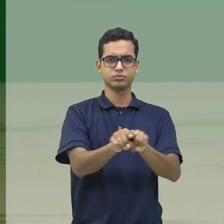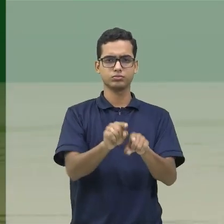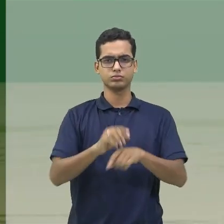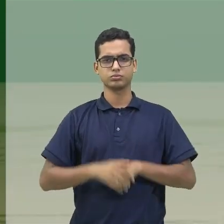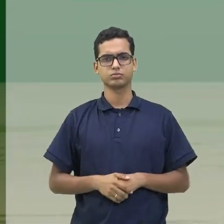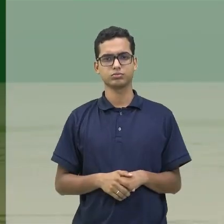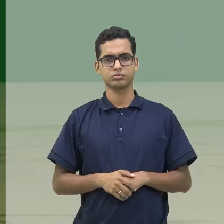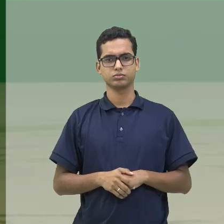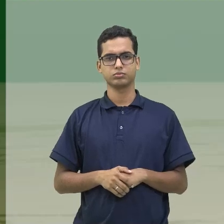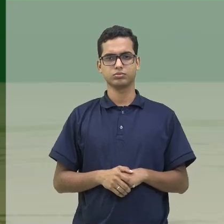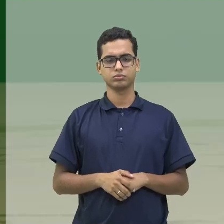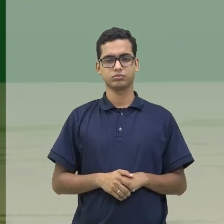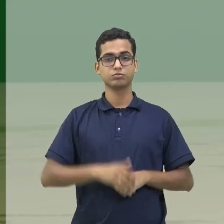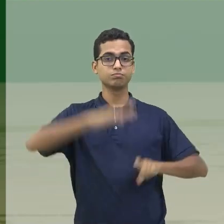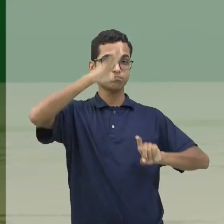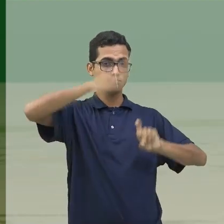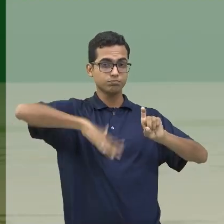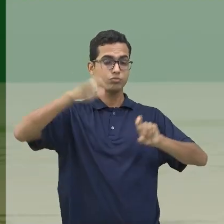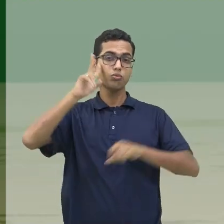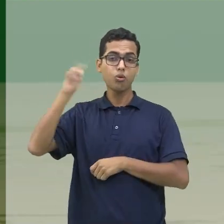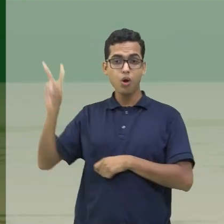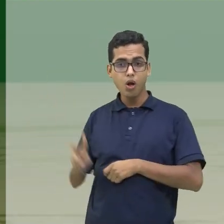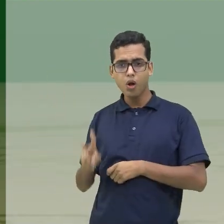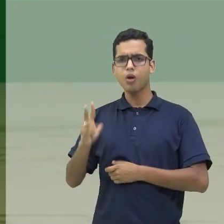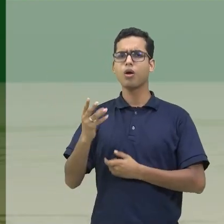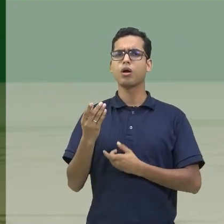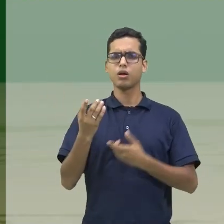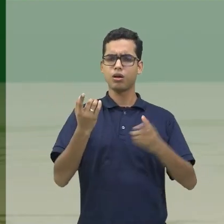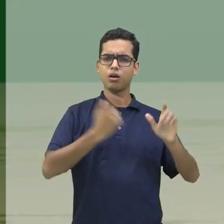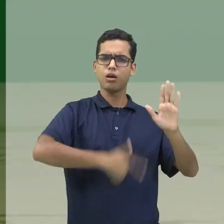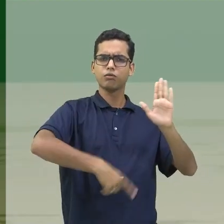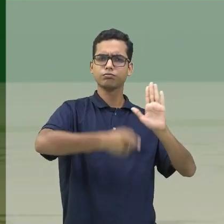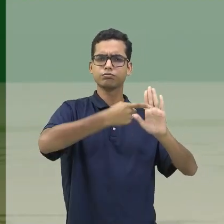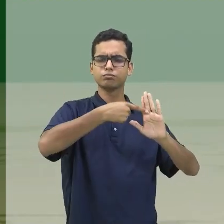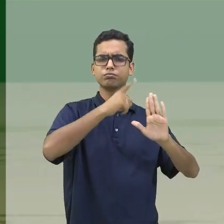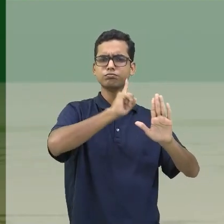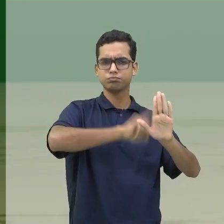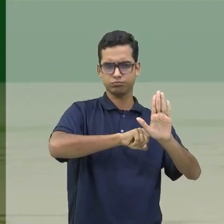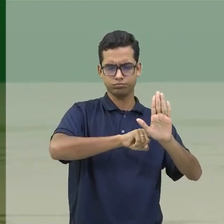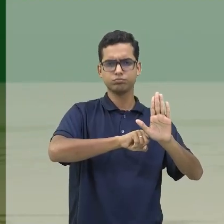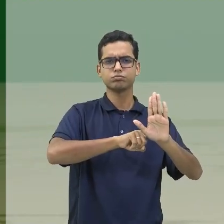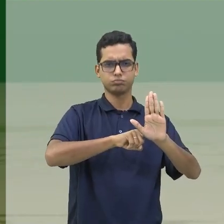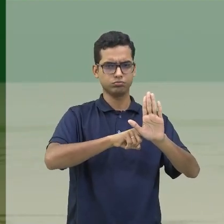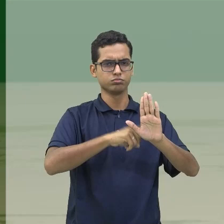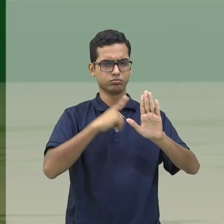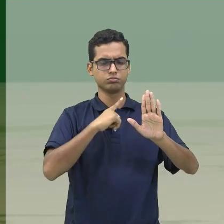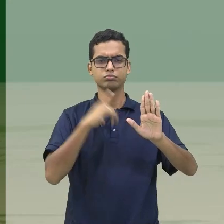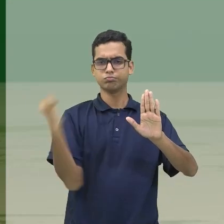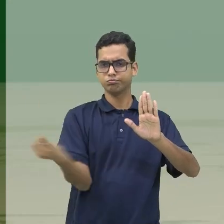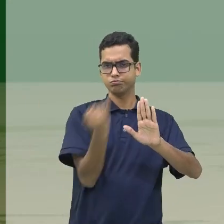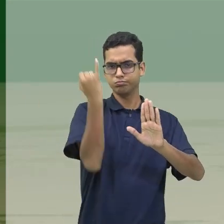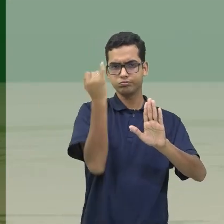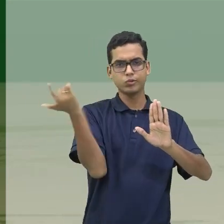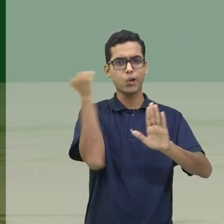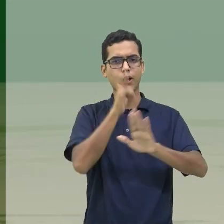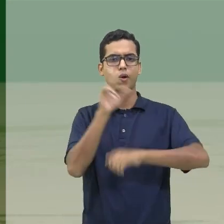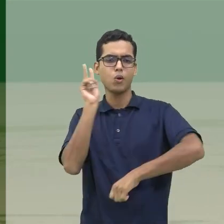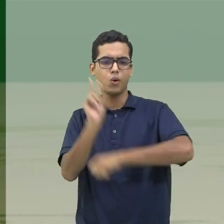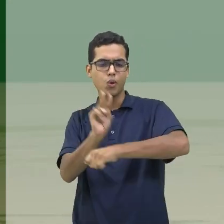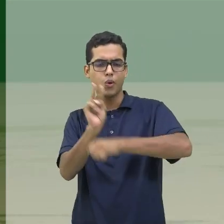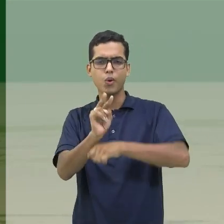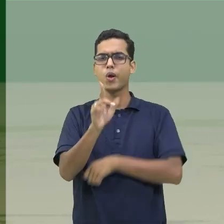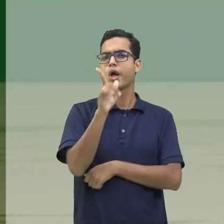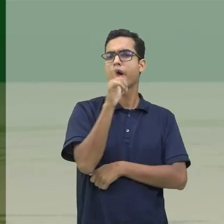Assim, a lenda ela funciona como uma metáfora poderosa para a importância da conservação da água, já que ela é